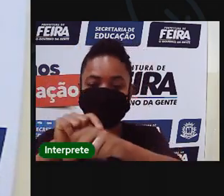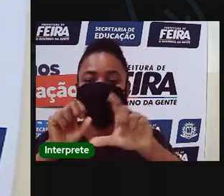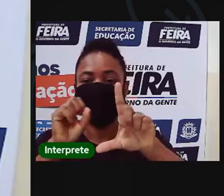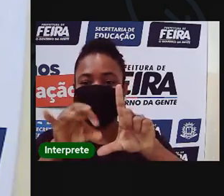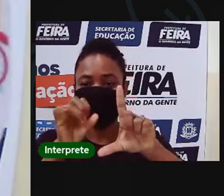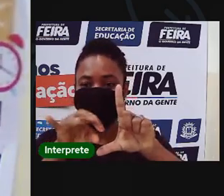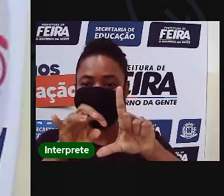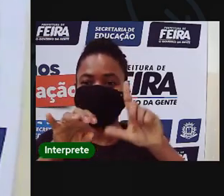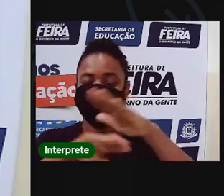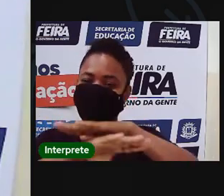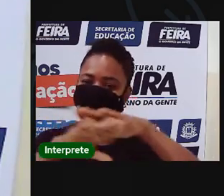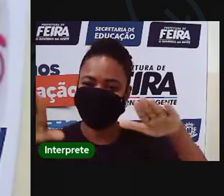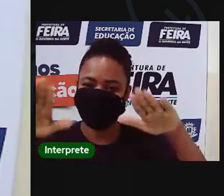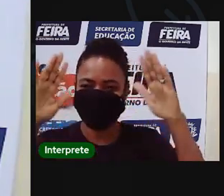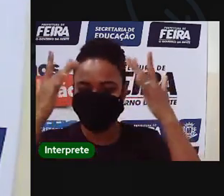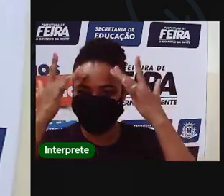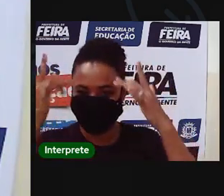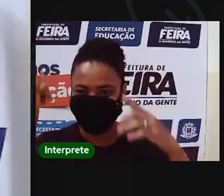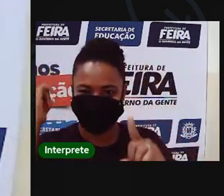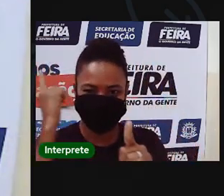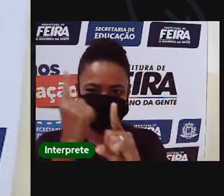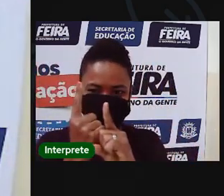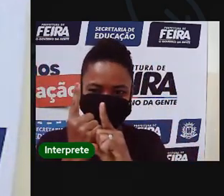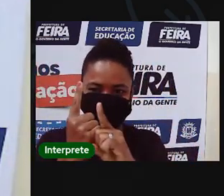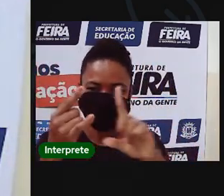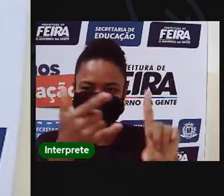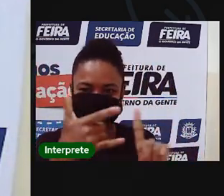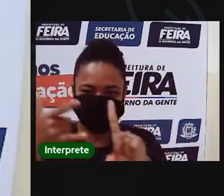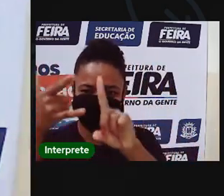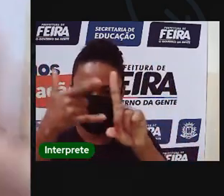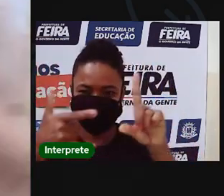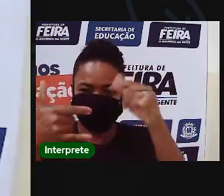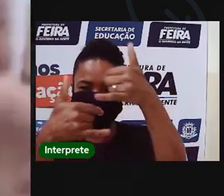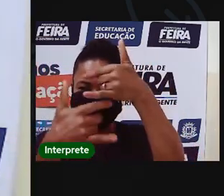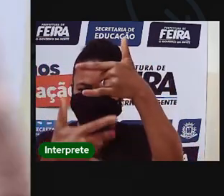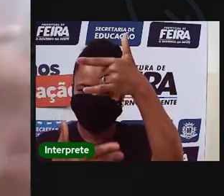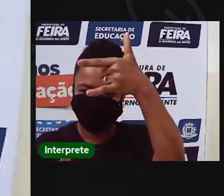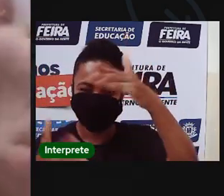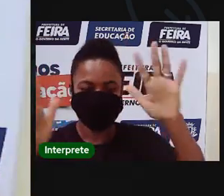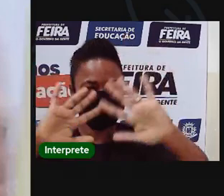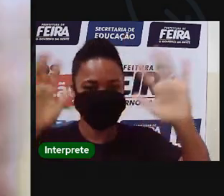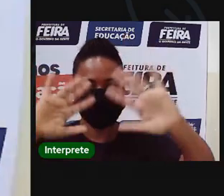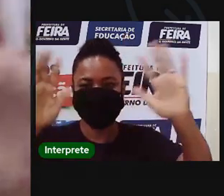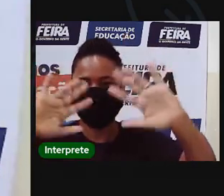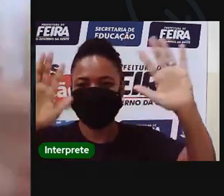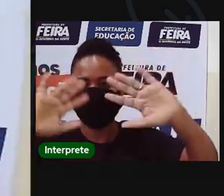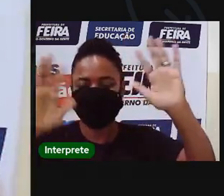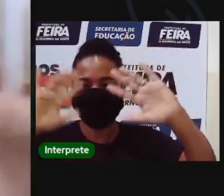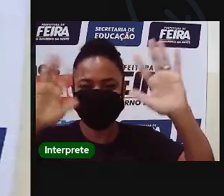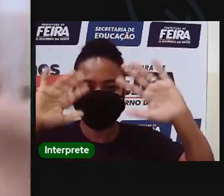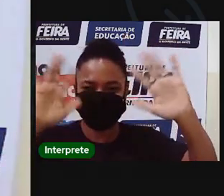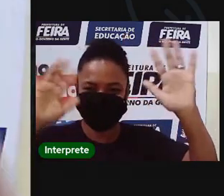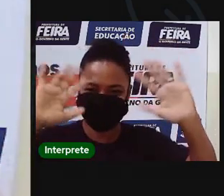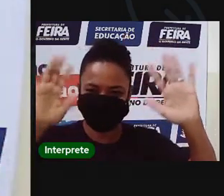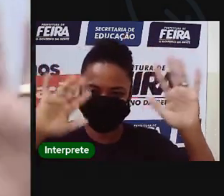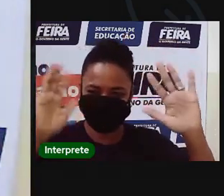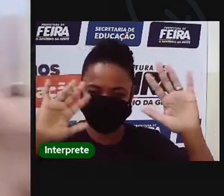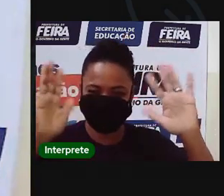amanhã. Bye-bye, everyone. Tchau, tchau, alunos, estudantes. Bye-bye.